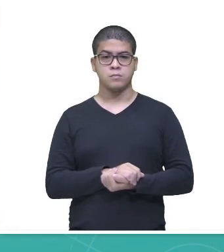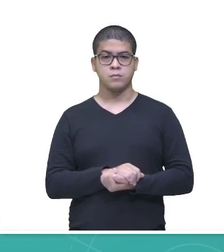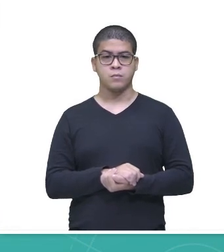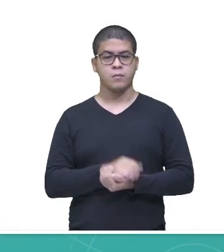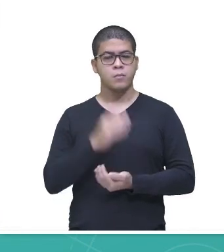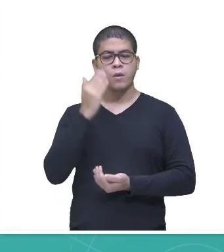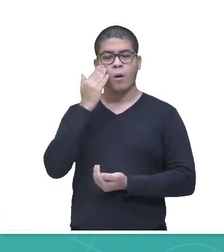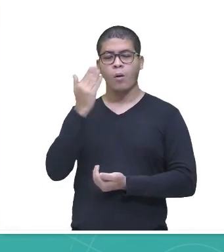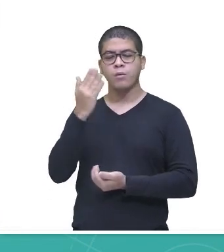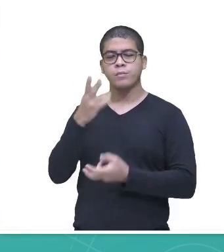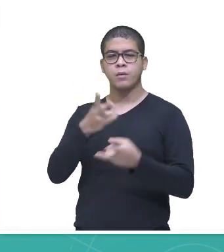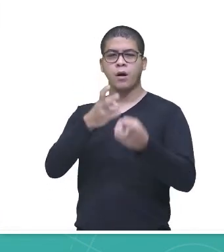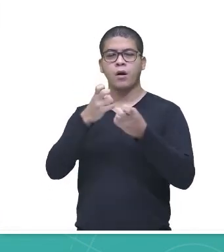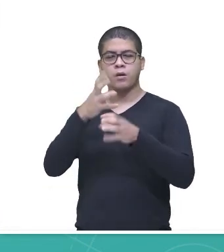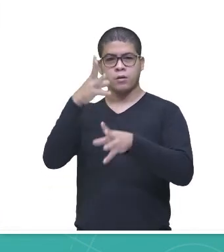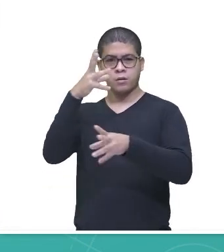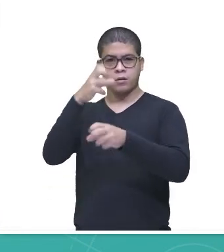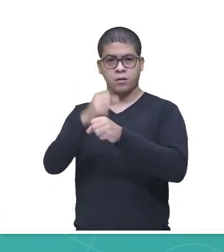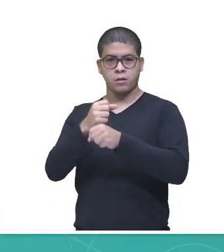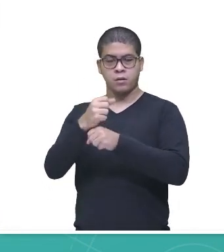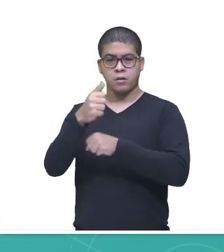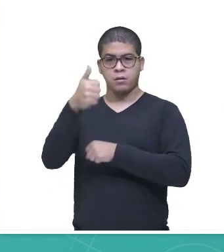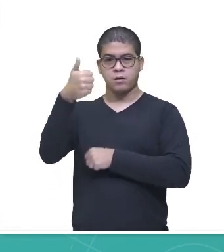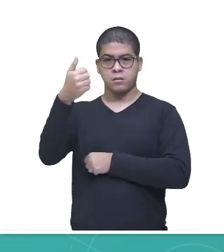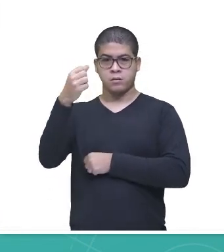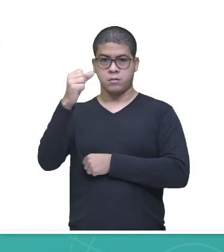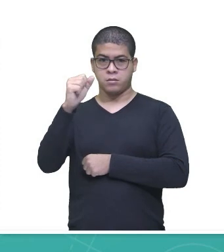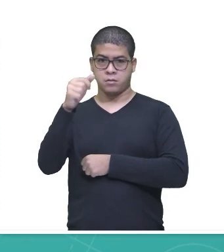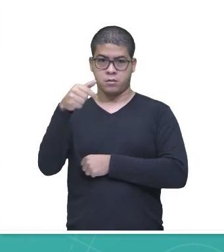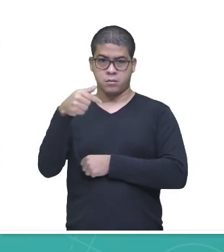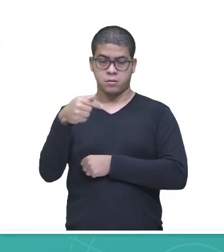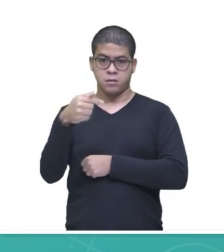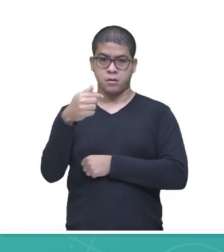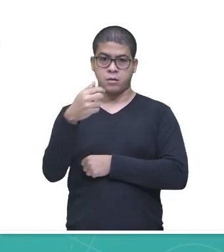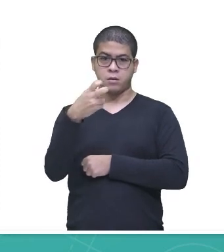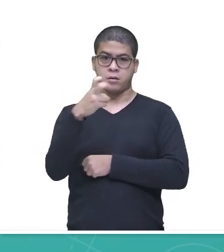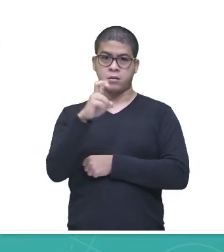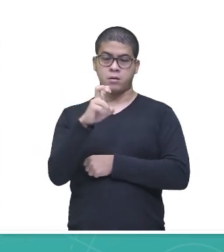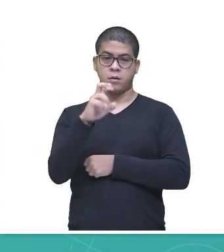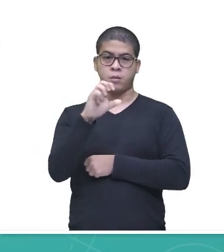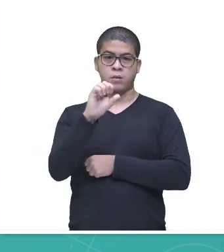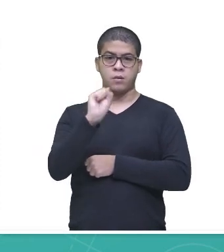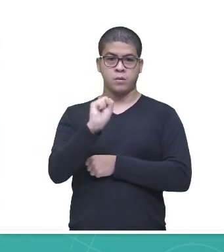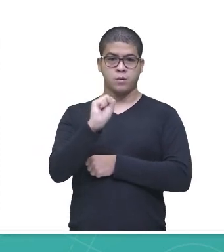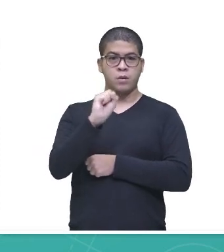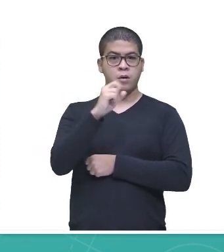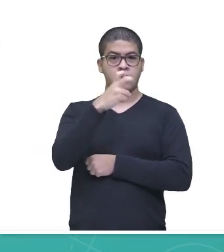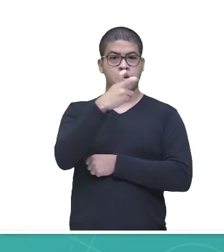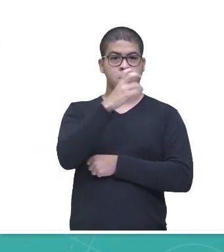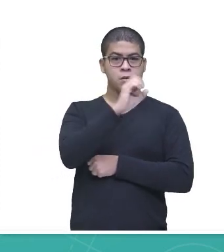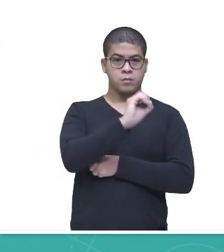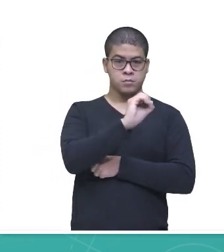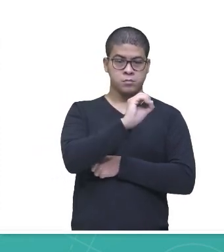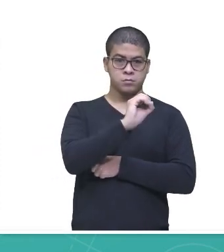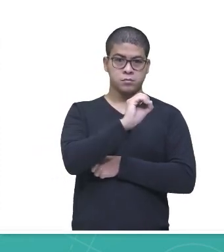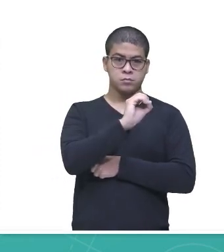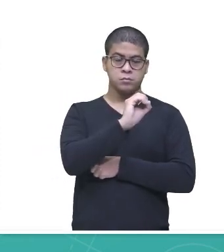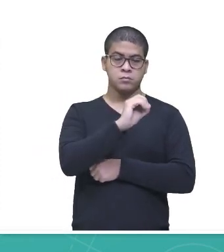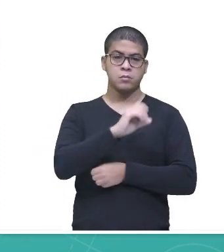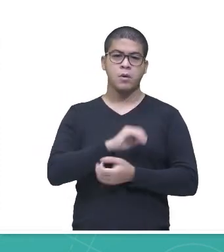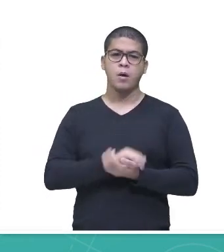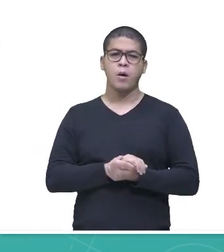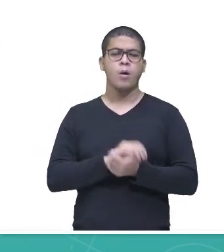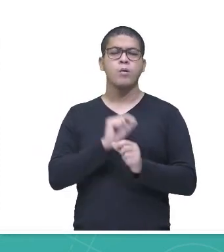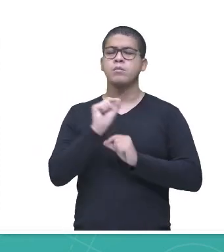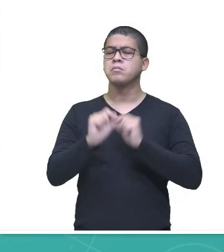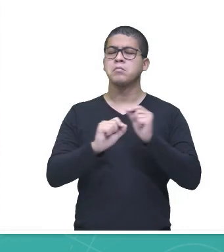O resultado é 107 graus, 58 minutos e 50 segundos. Então, como